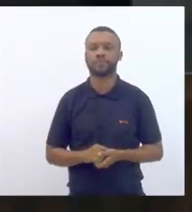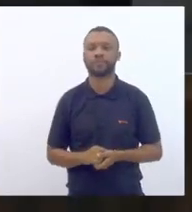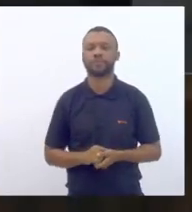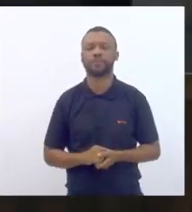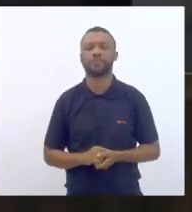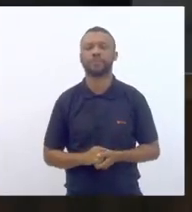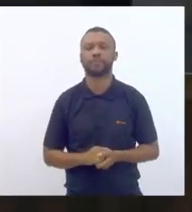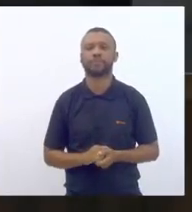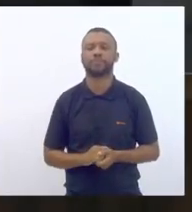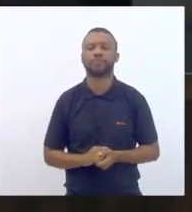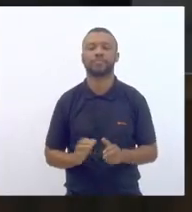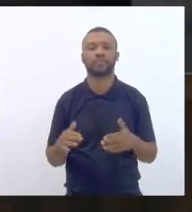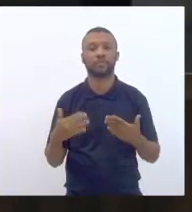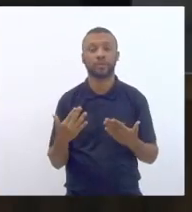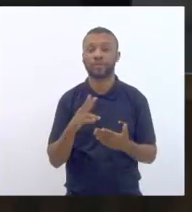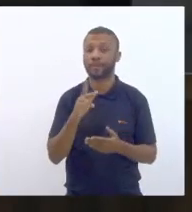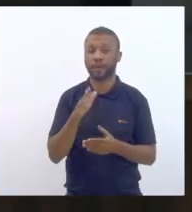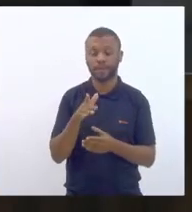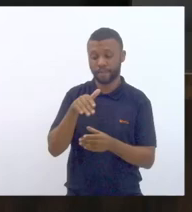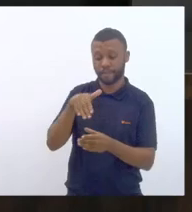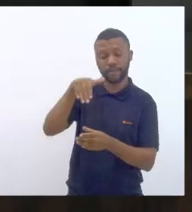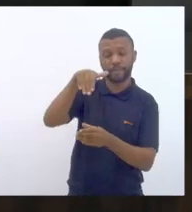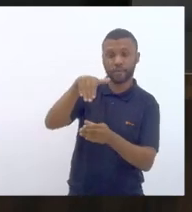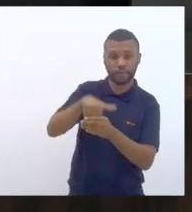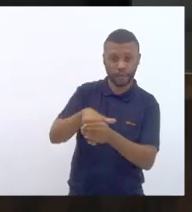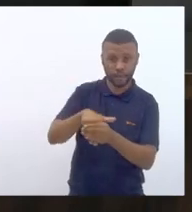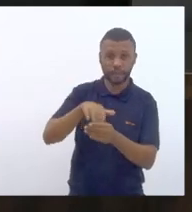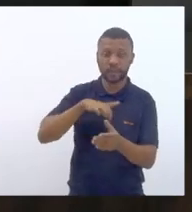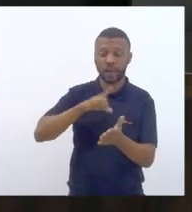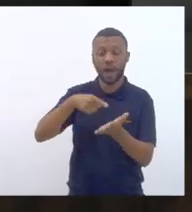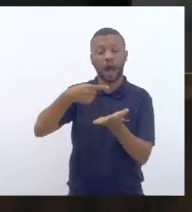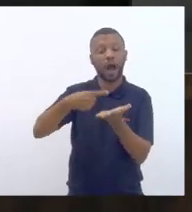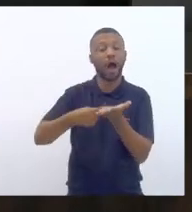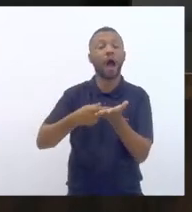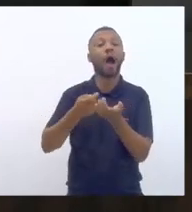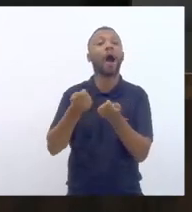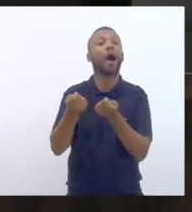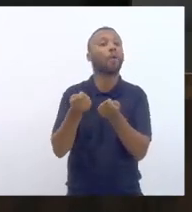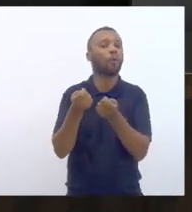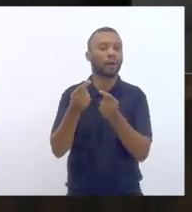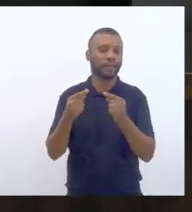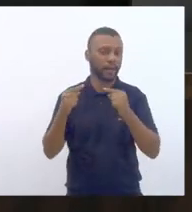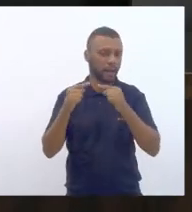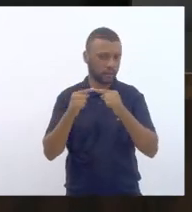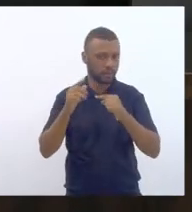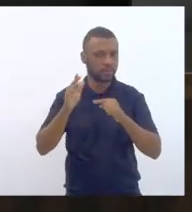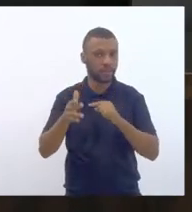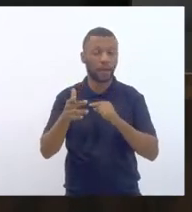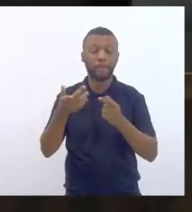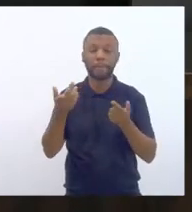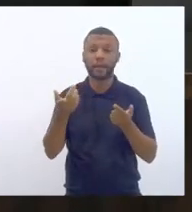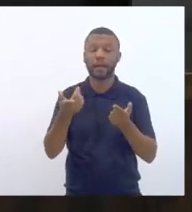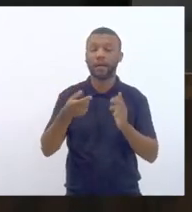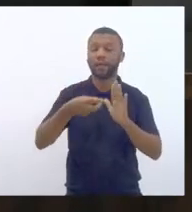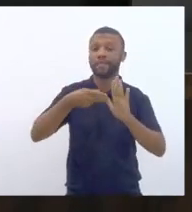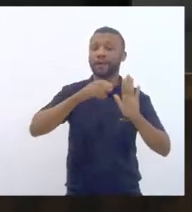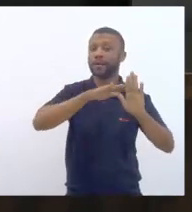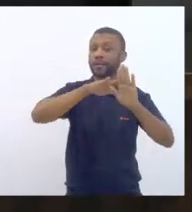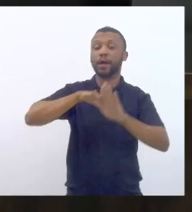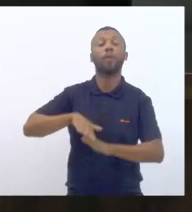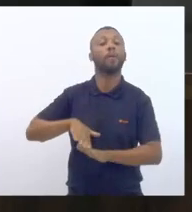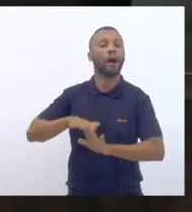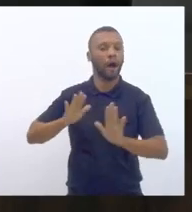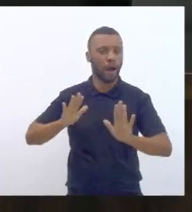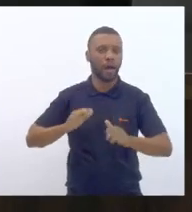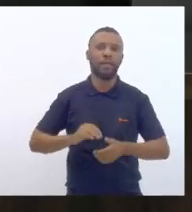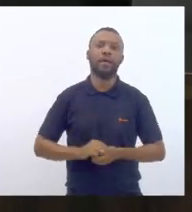Então, nós vamos votar que está acordado pela rejeição do veto. Então, deixa eu olhar aqui,